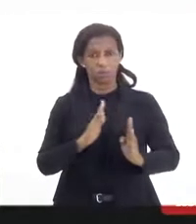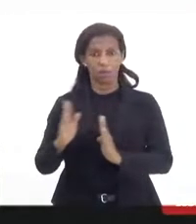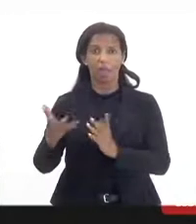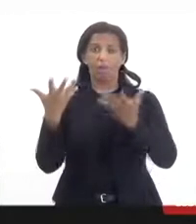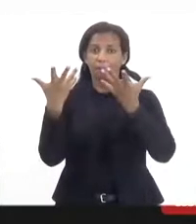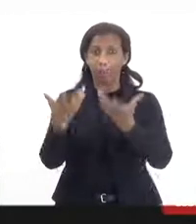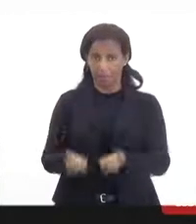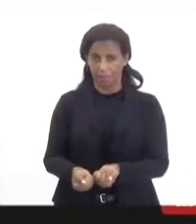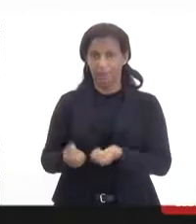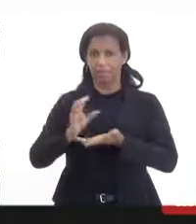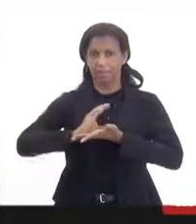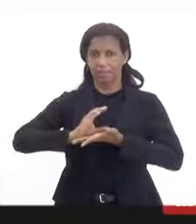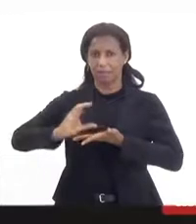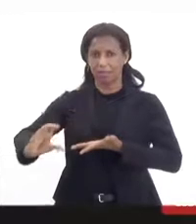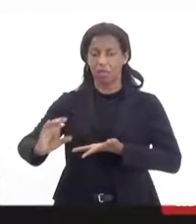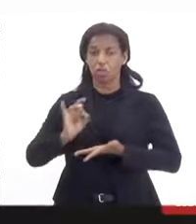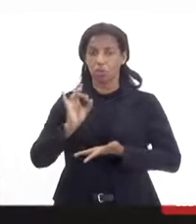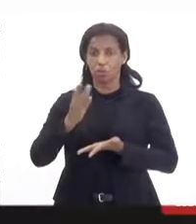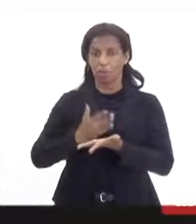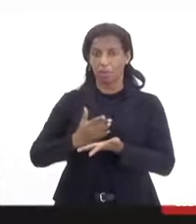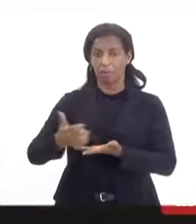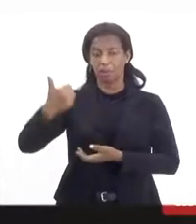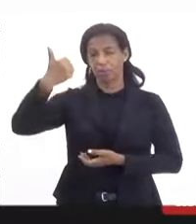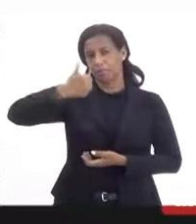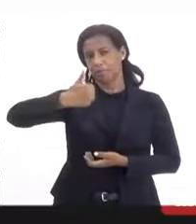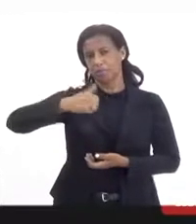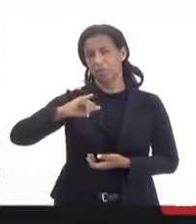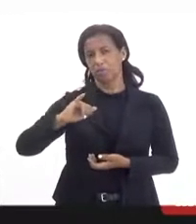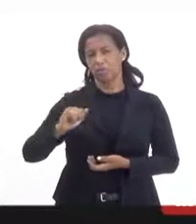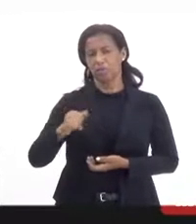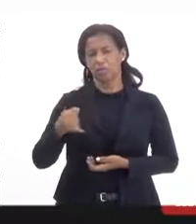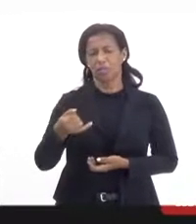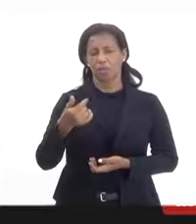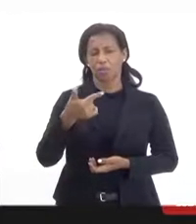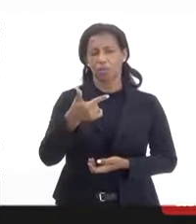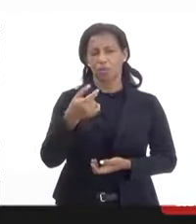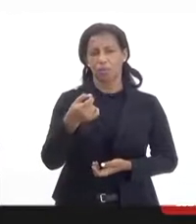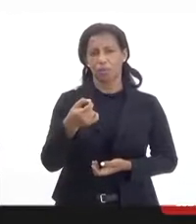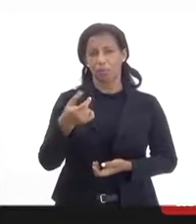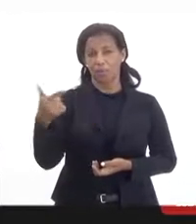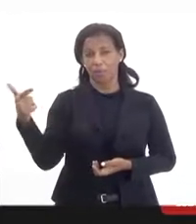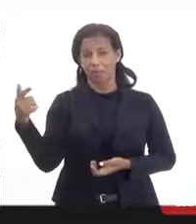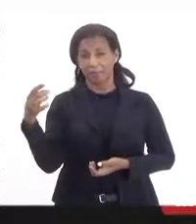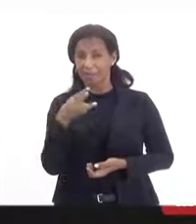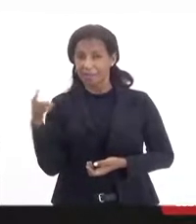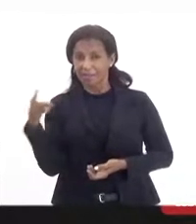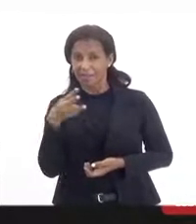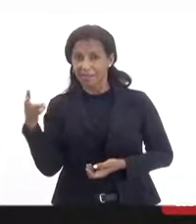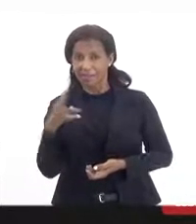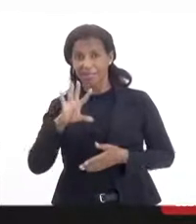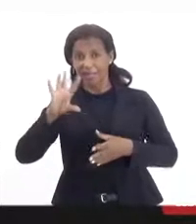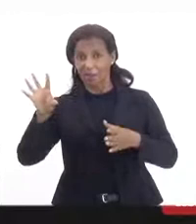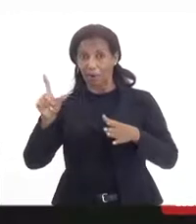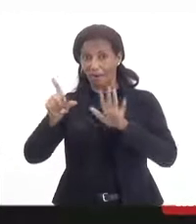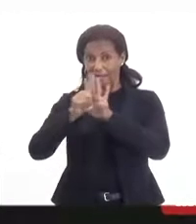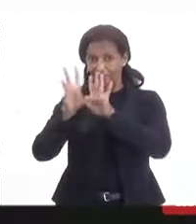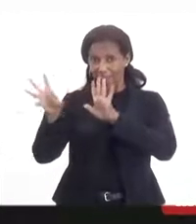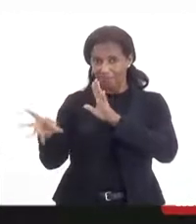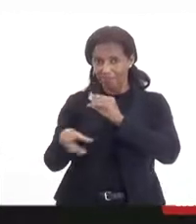esse creditamento somente a partir de 1º de janeiro de 2033. Então, embora a lei complementar